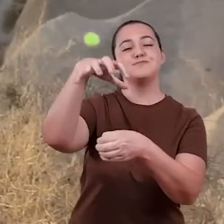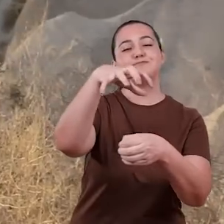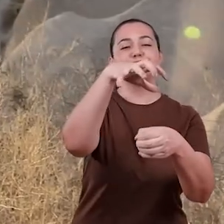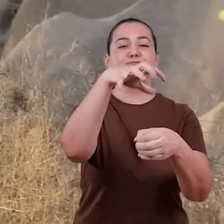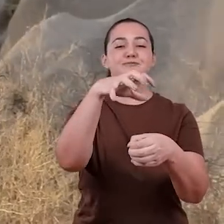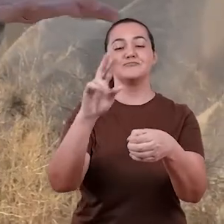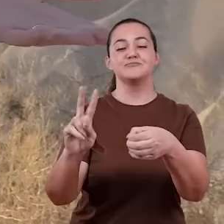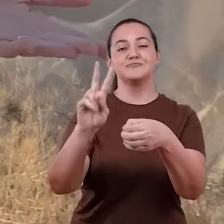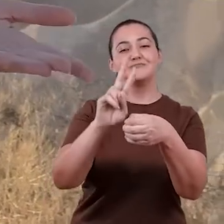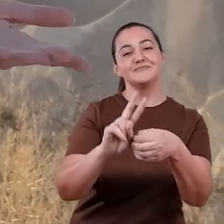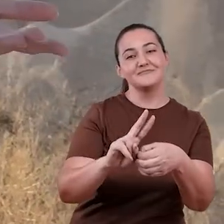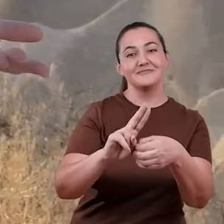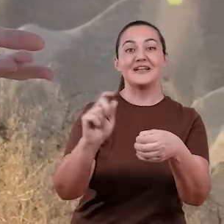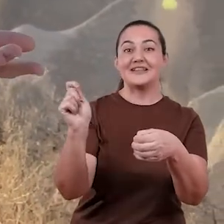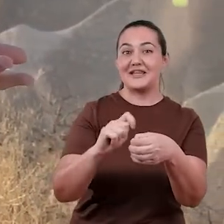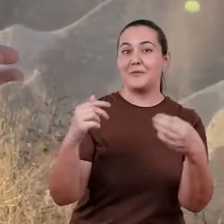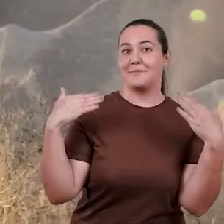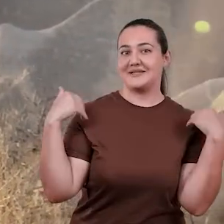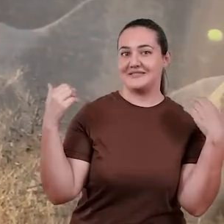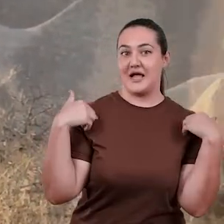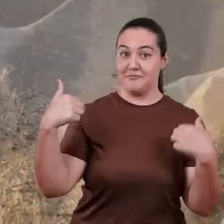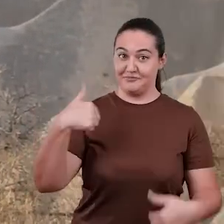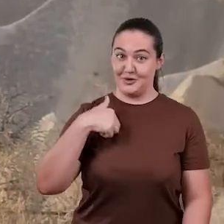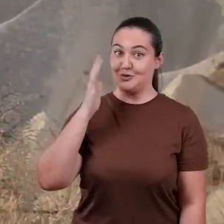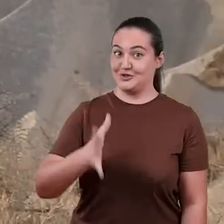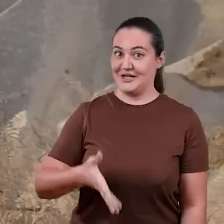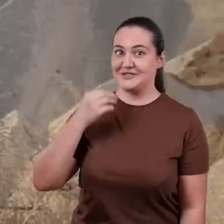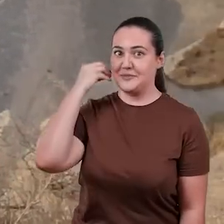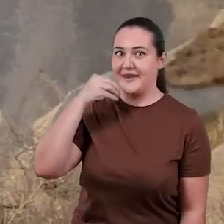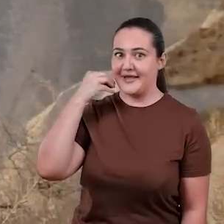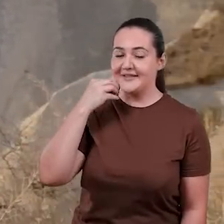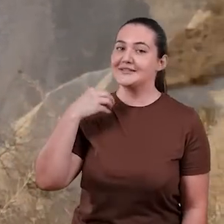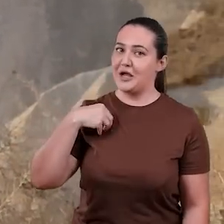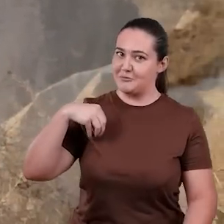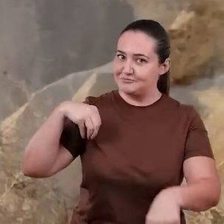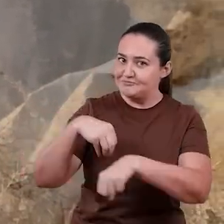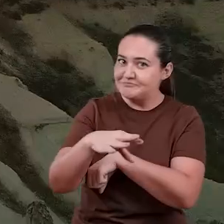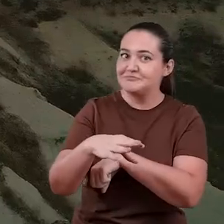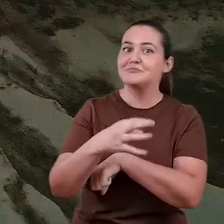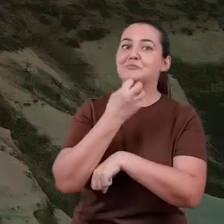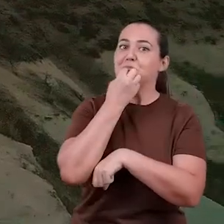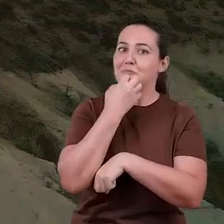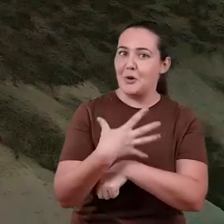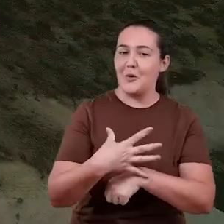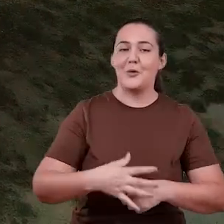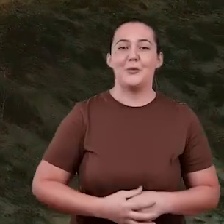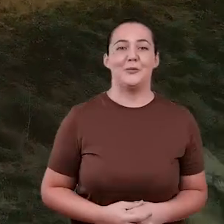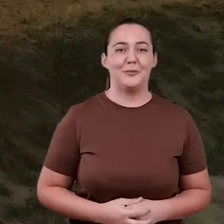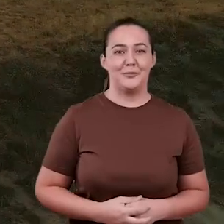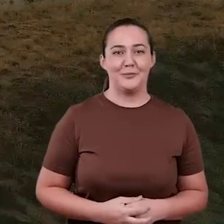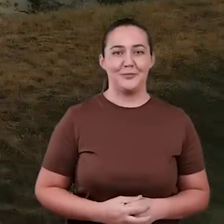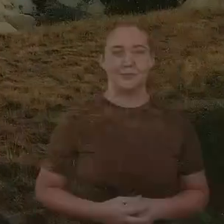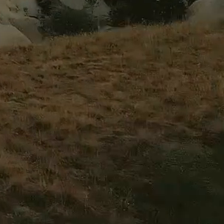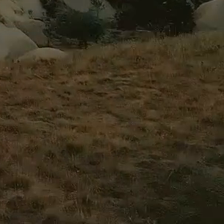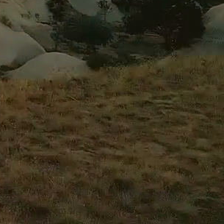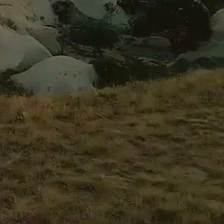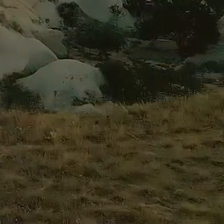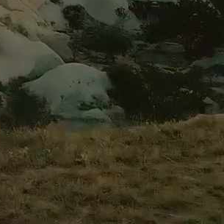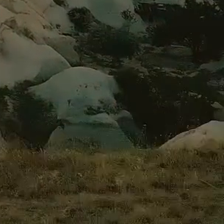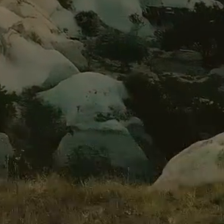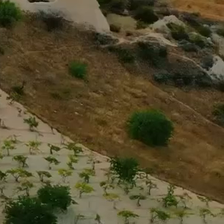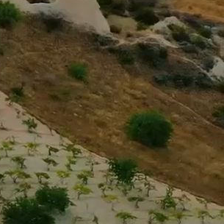e que você também pode fazer o passeio de balão. Eu já fiz e recomendo demais, é realmente um espetáculo.